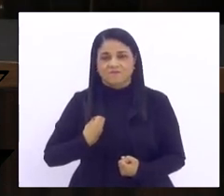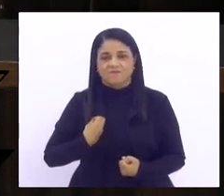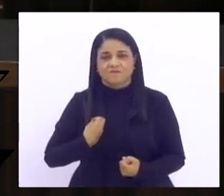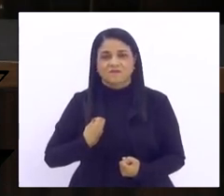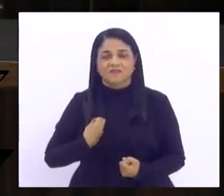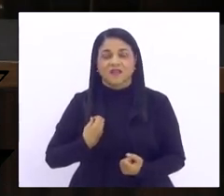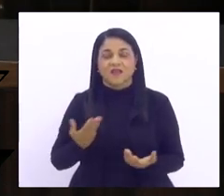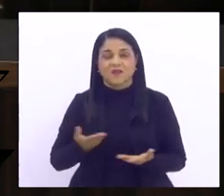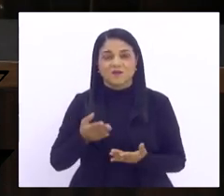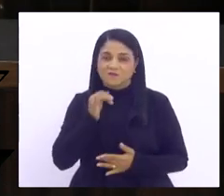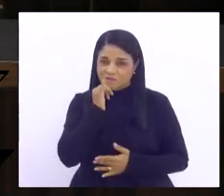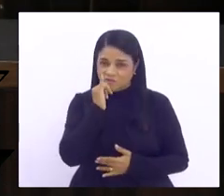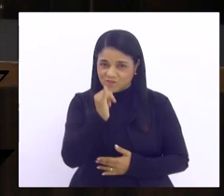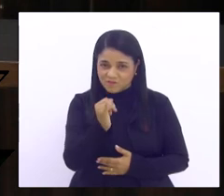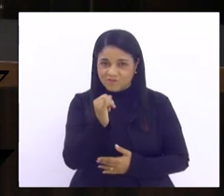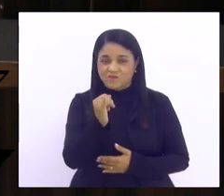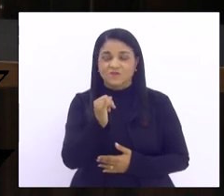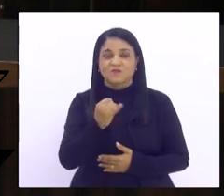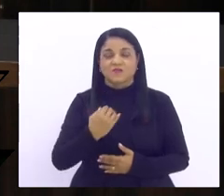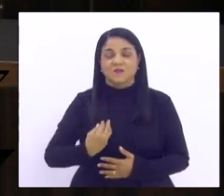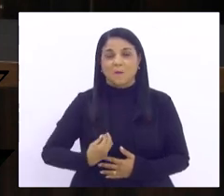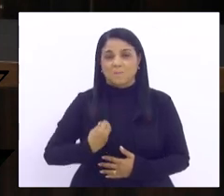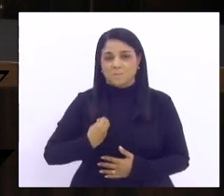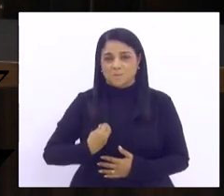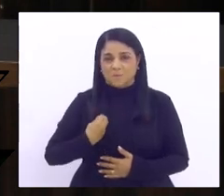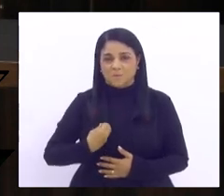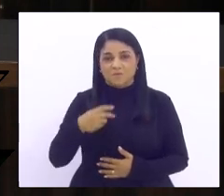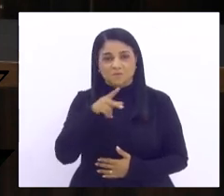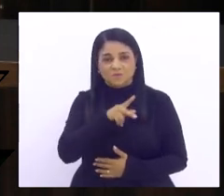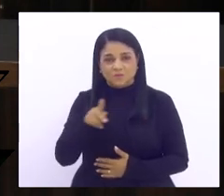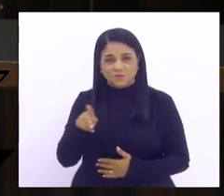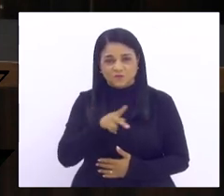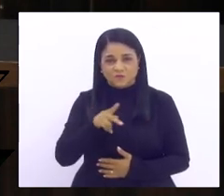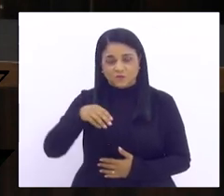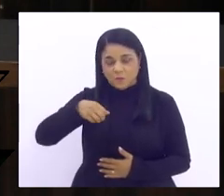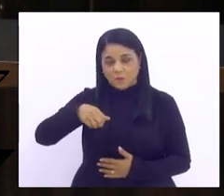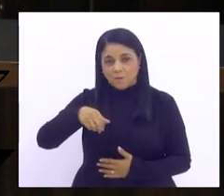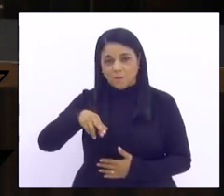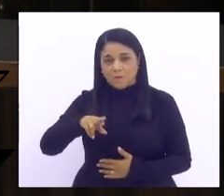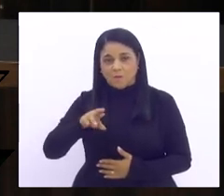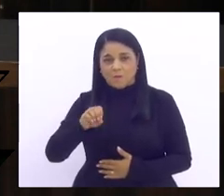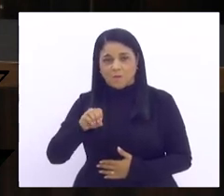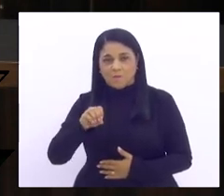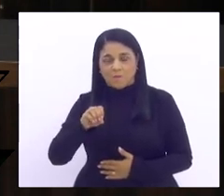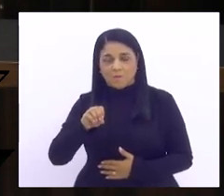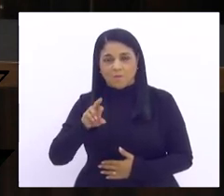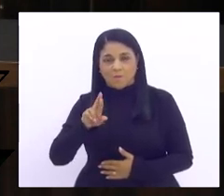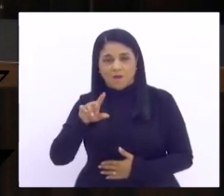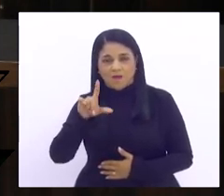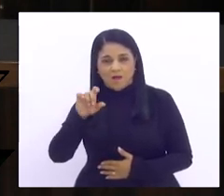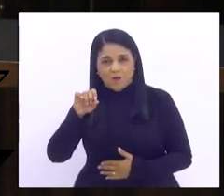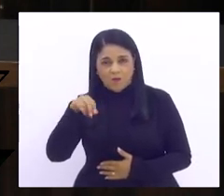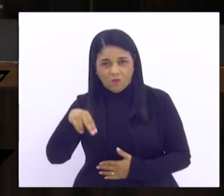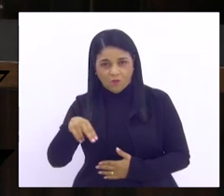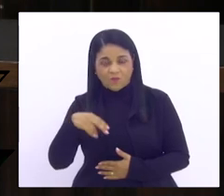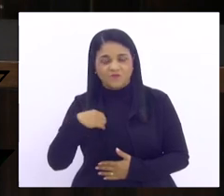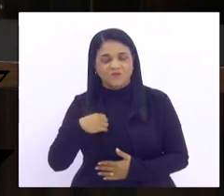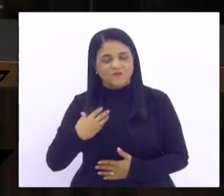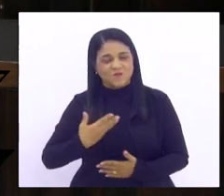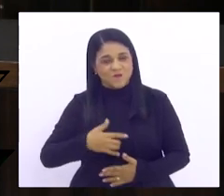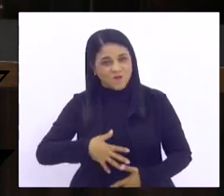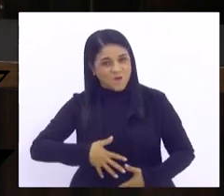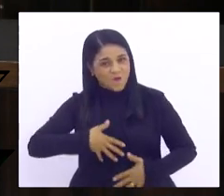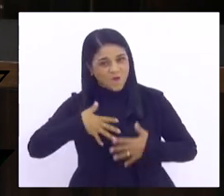mencionar a presença já entre nós do professor Marlon de Rosa, que muito nos honra com a sua presença aqui, ele